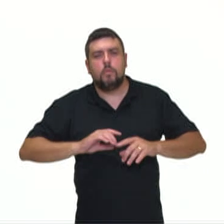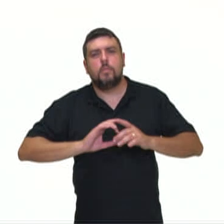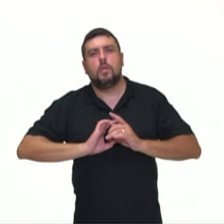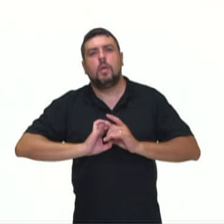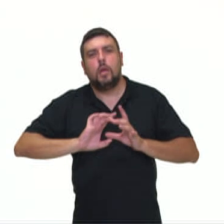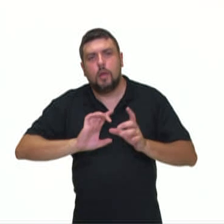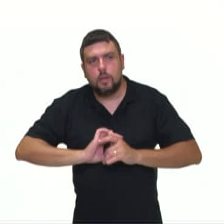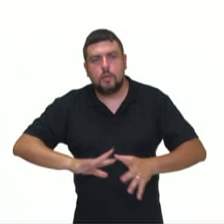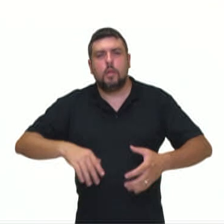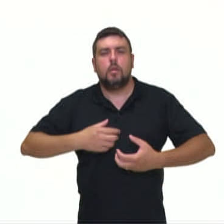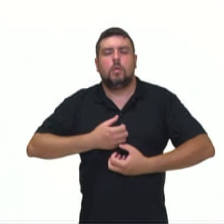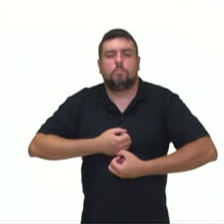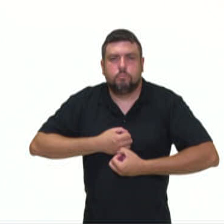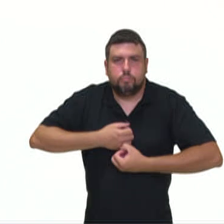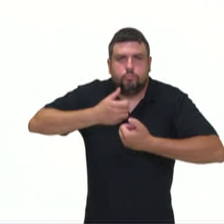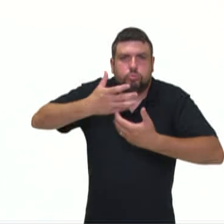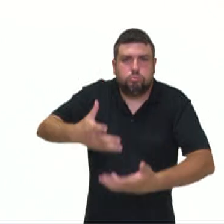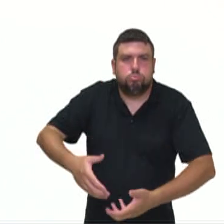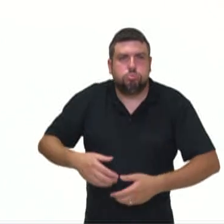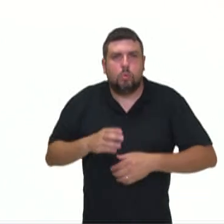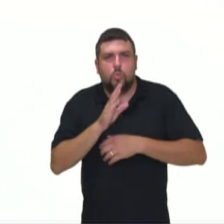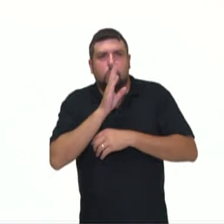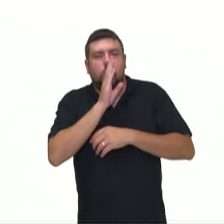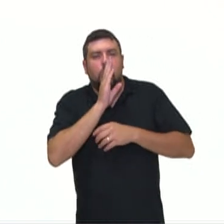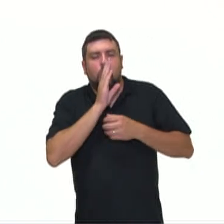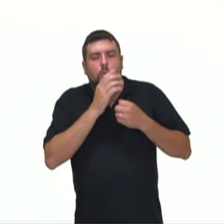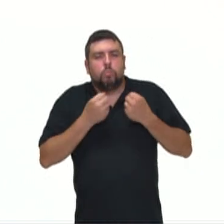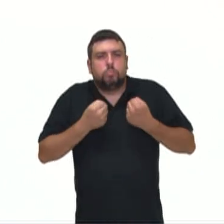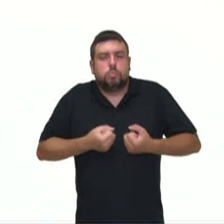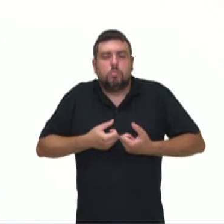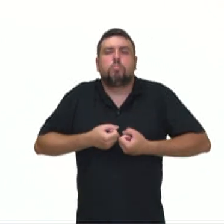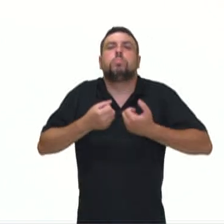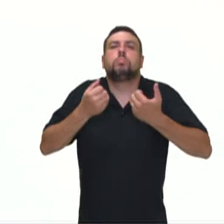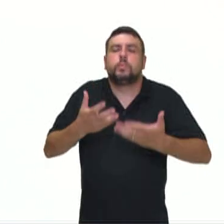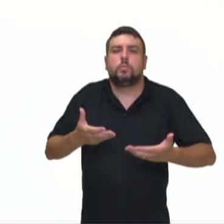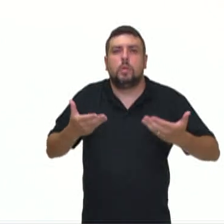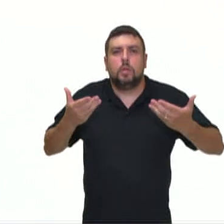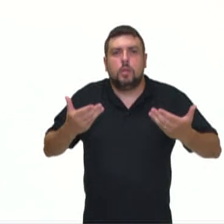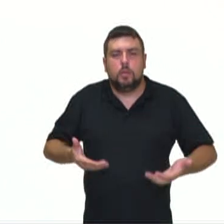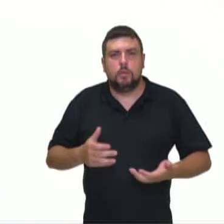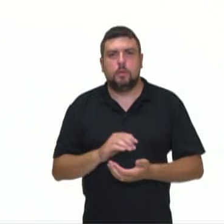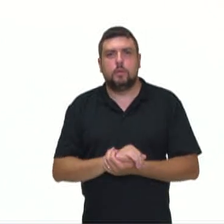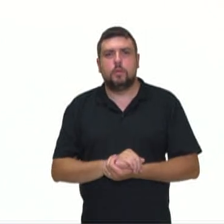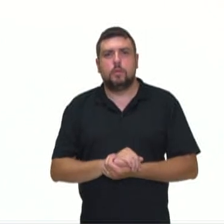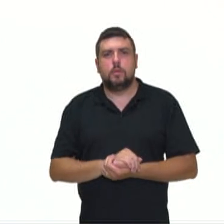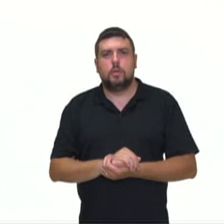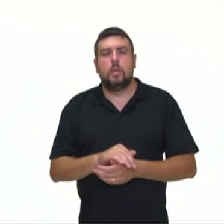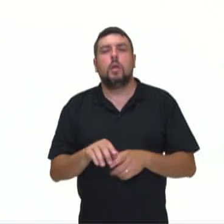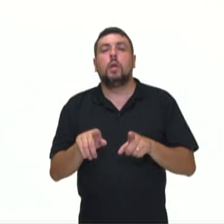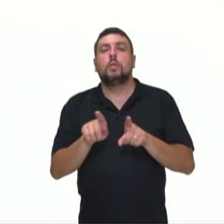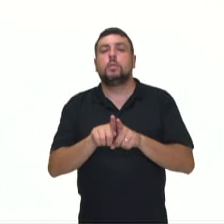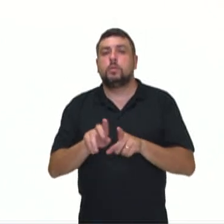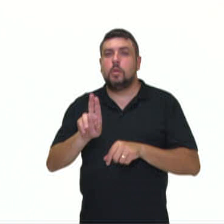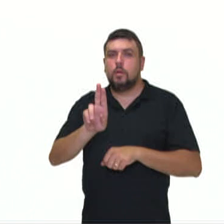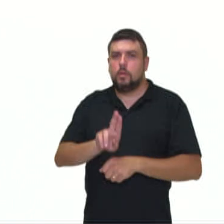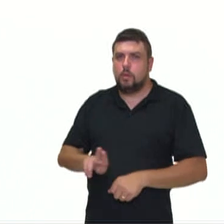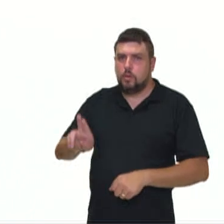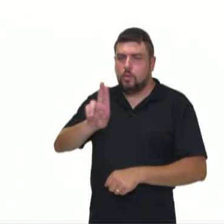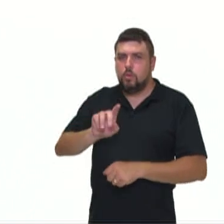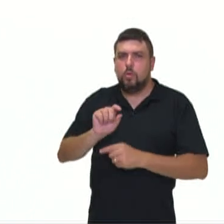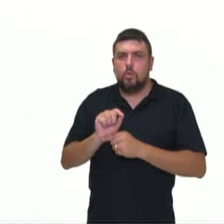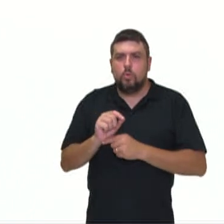aquecem, descarregam as tensões físicas, superam reservas pessoais. Devem ser usados nas primeiras